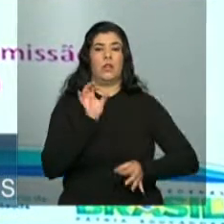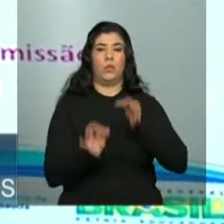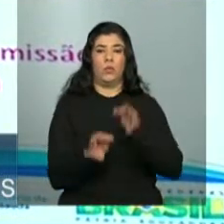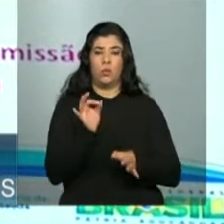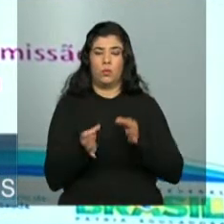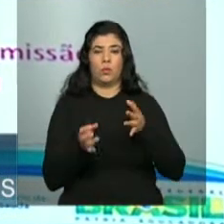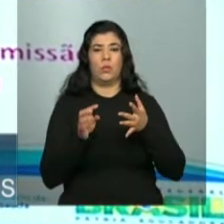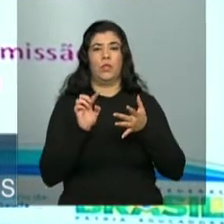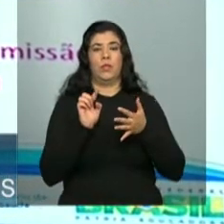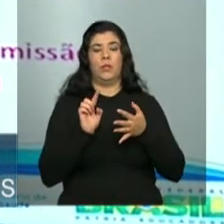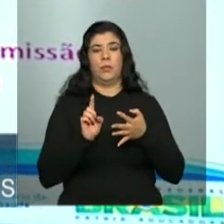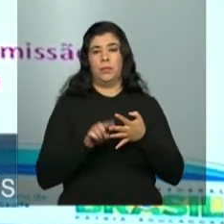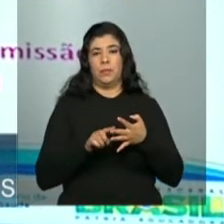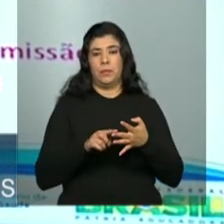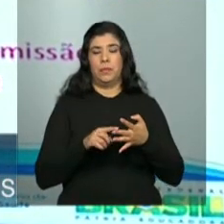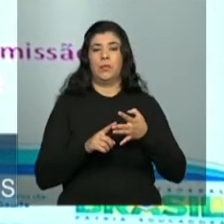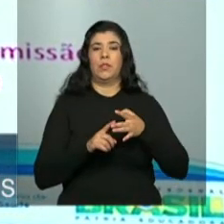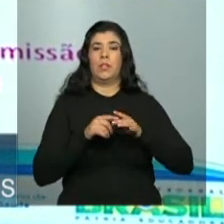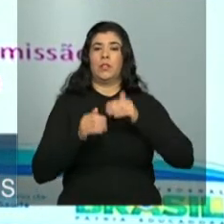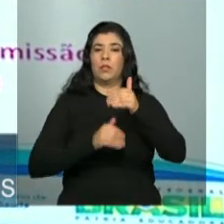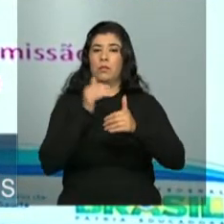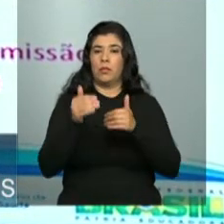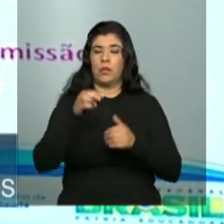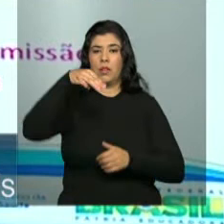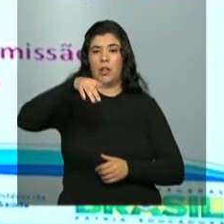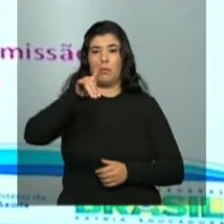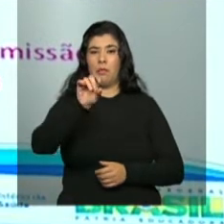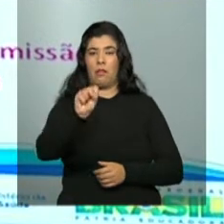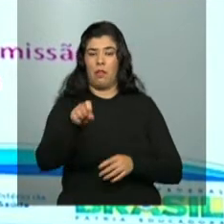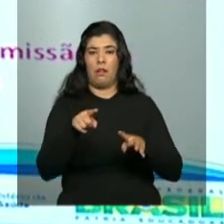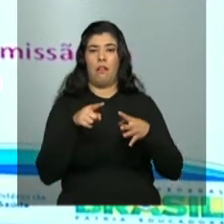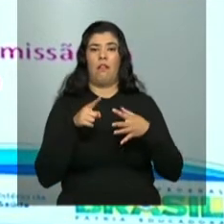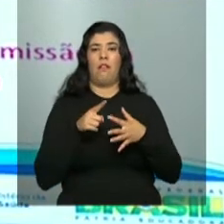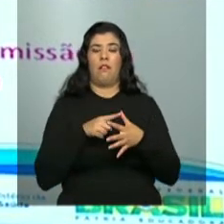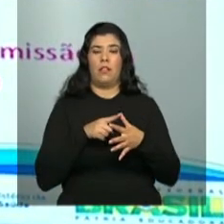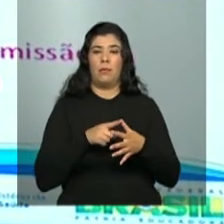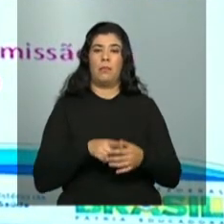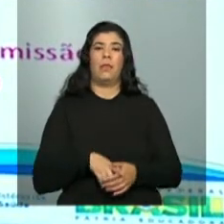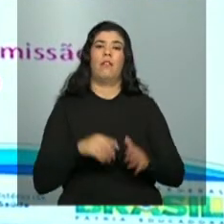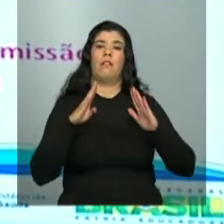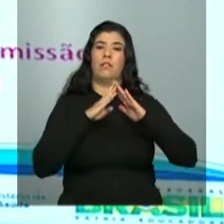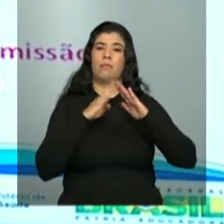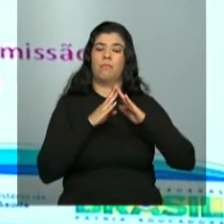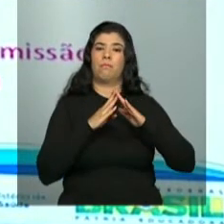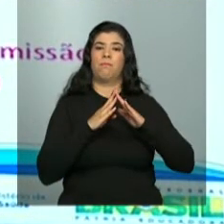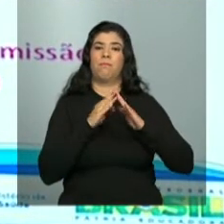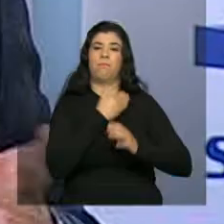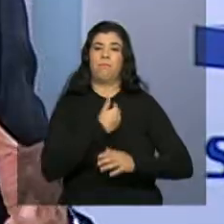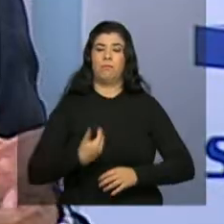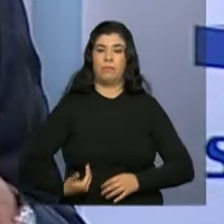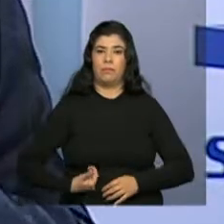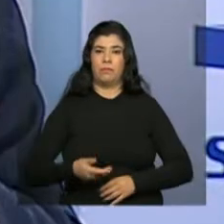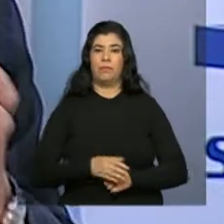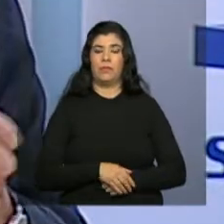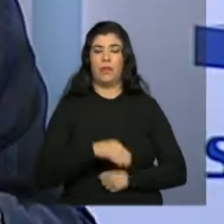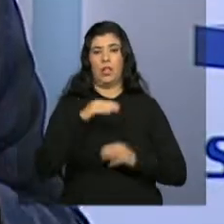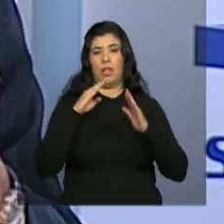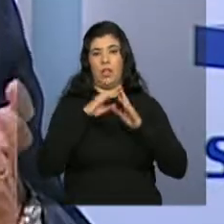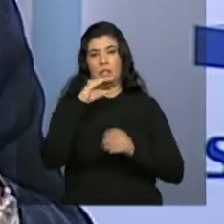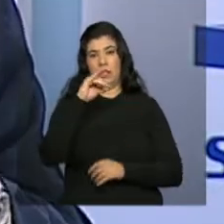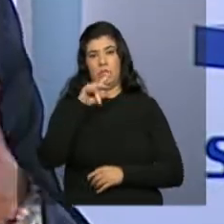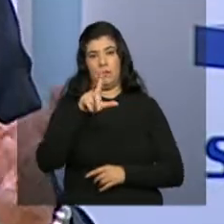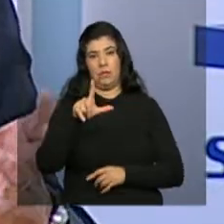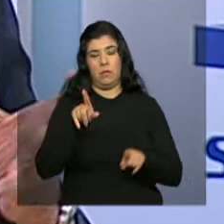o Ministério do Desenvolvimento Indústria e Comércio EA Casa Civil é importante é toda a ser Ministérios porque